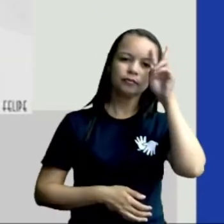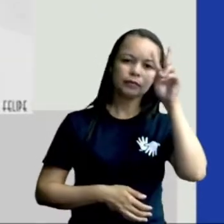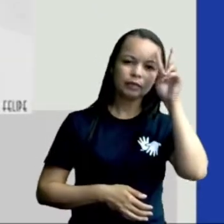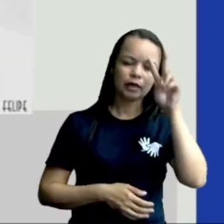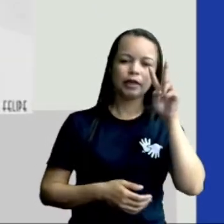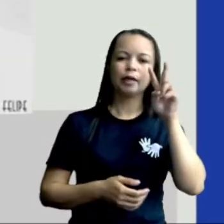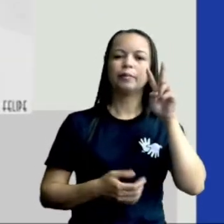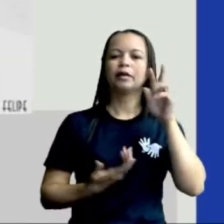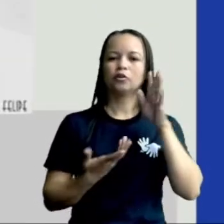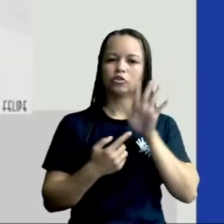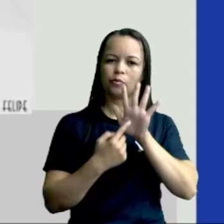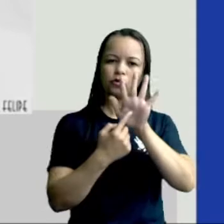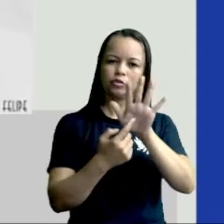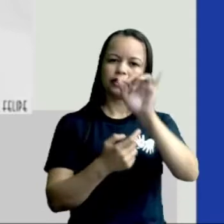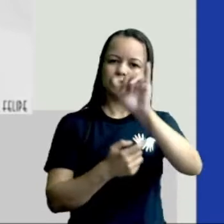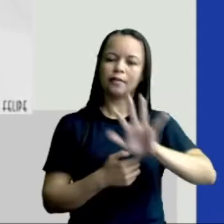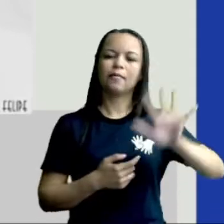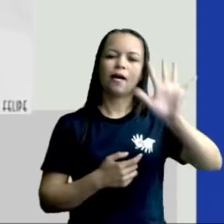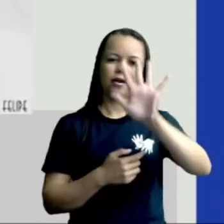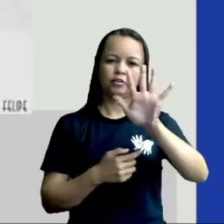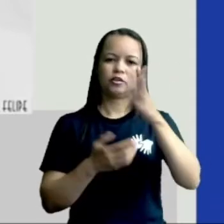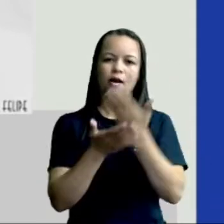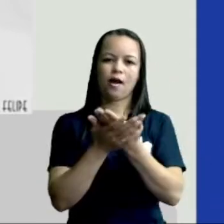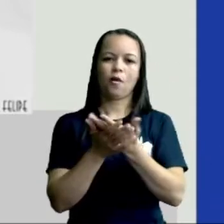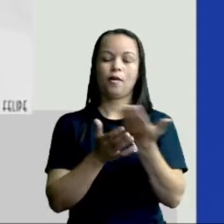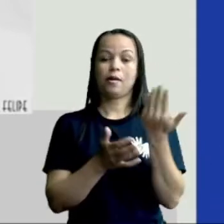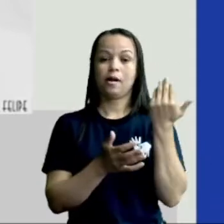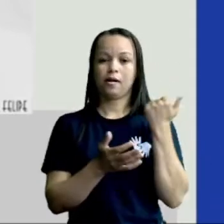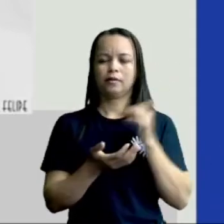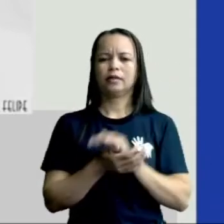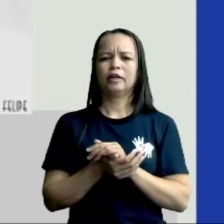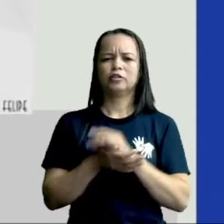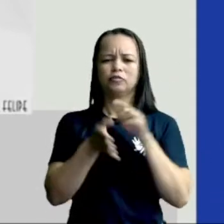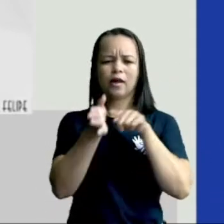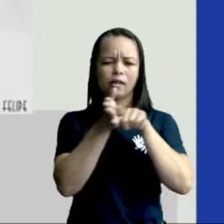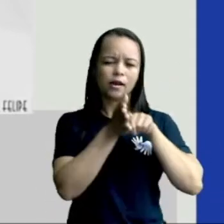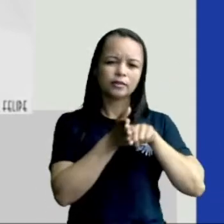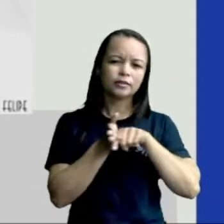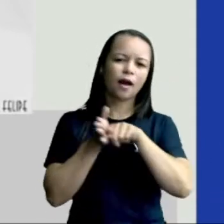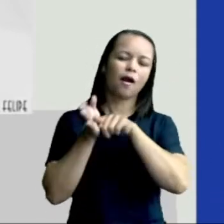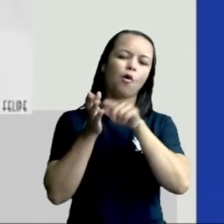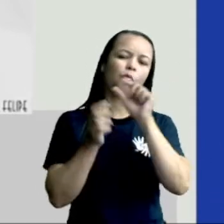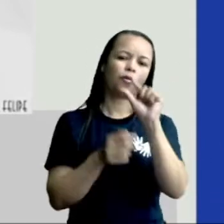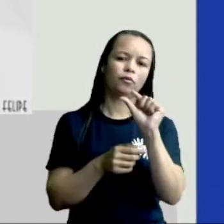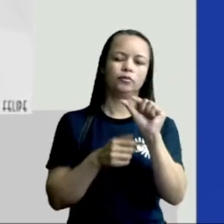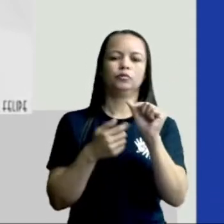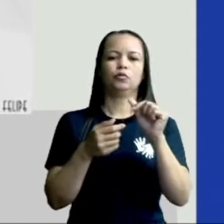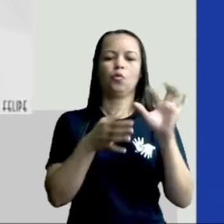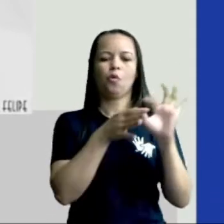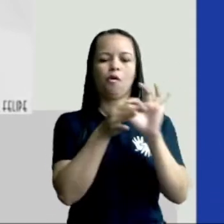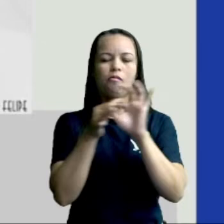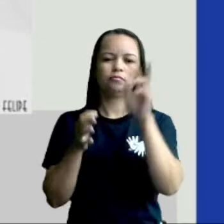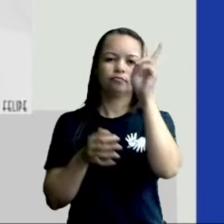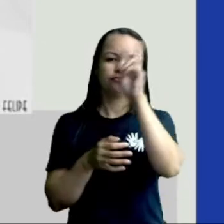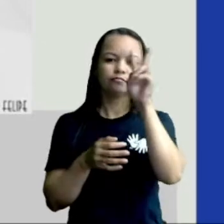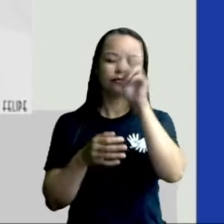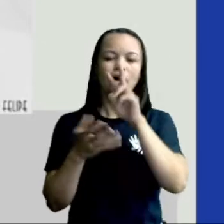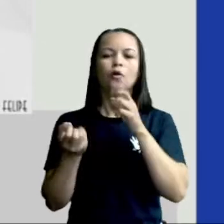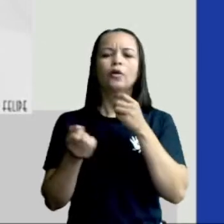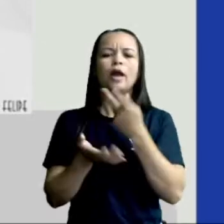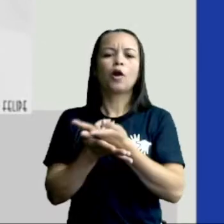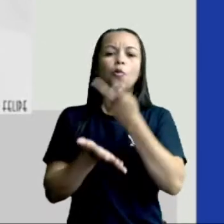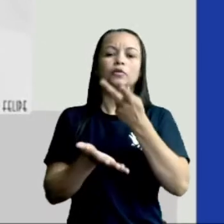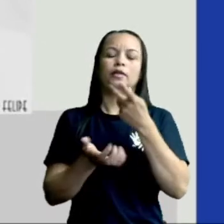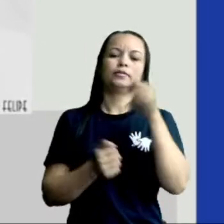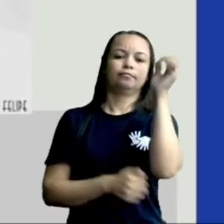trouxe essa imagem para vocês na aula passada. A gente vai analisar um pouquinho do contexto histórico, do que é que estava acontecendo